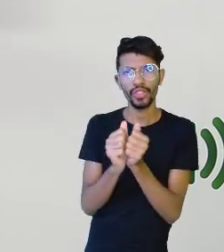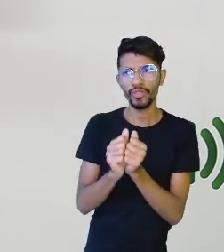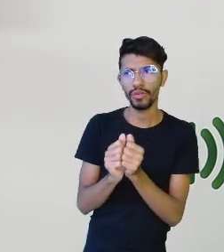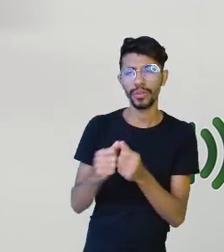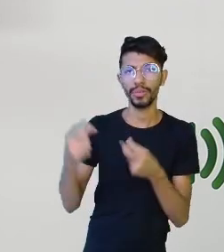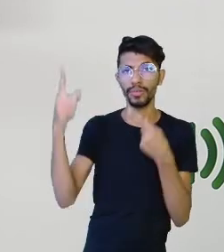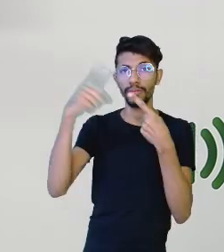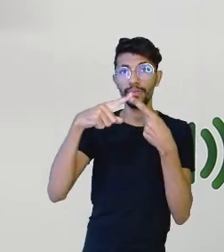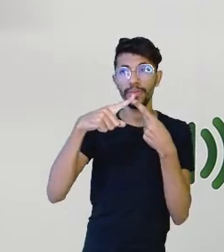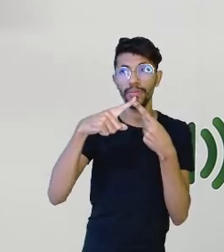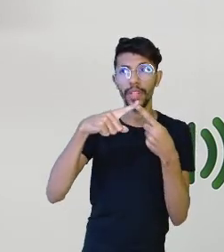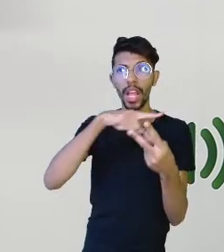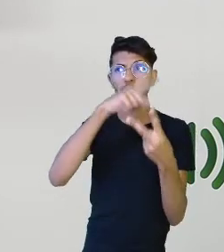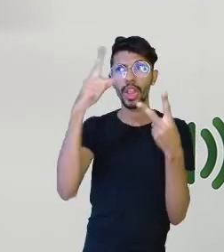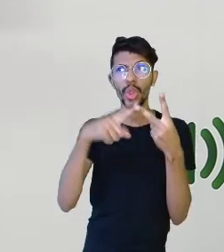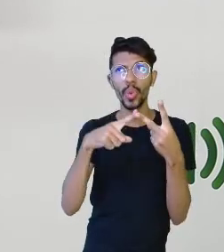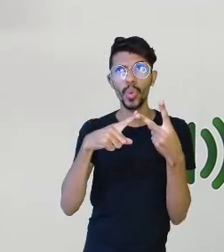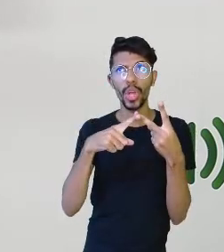1,